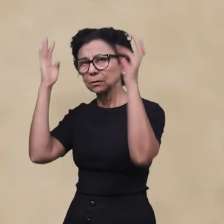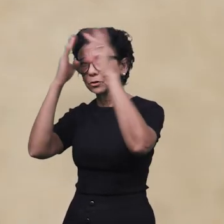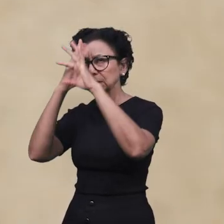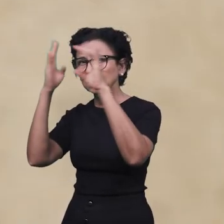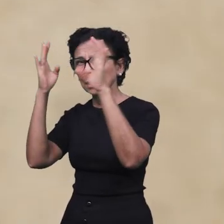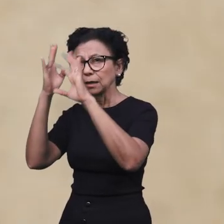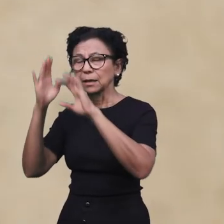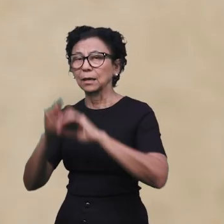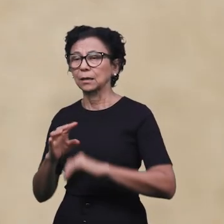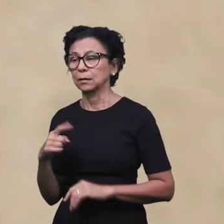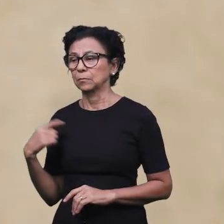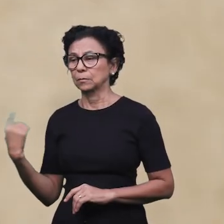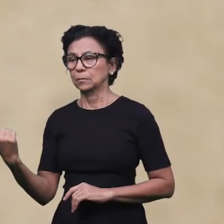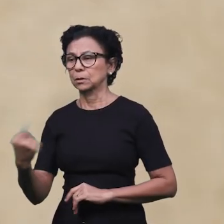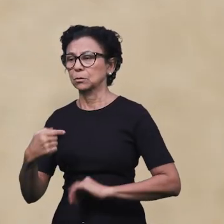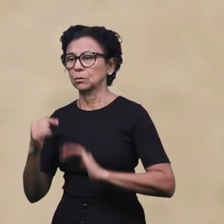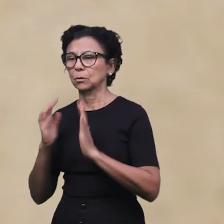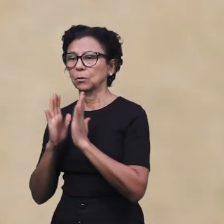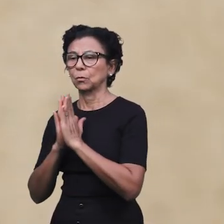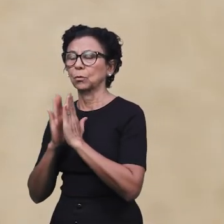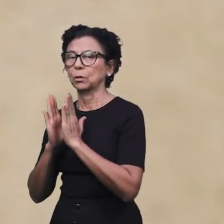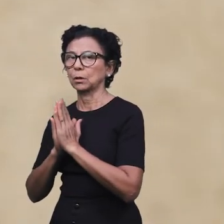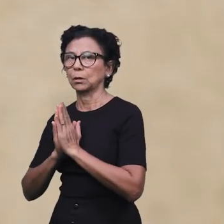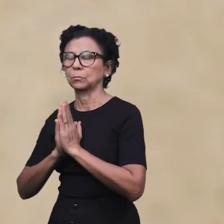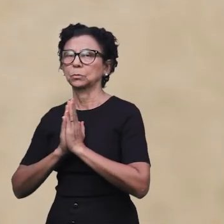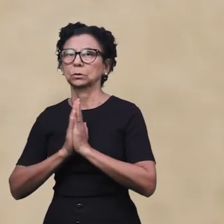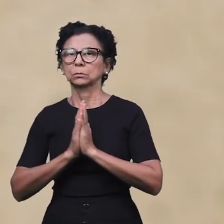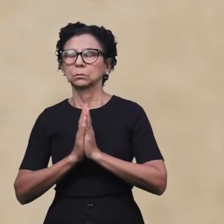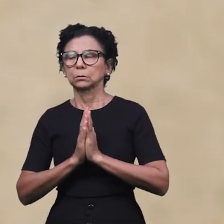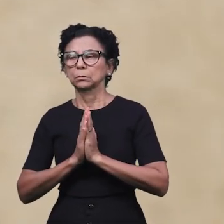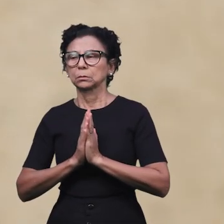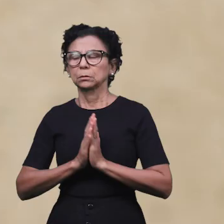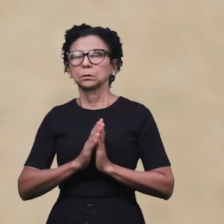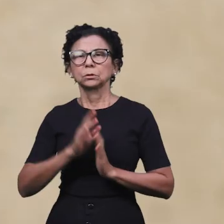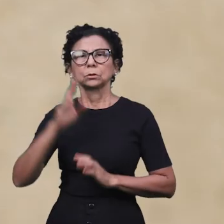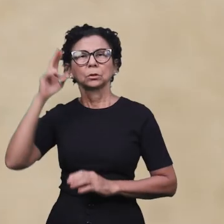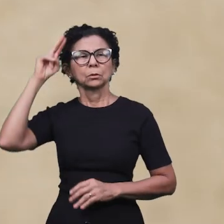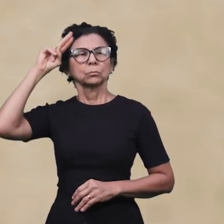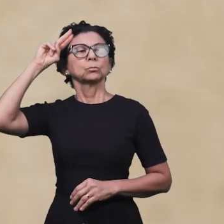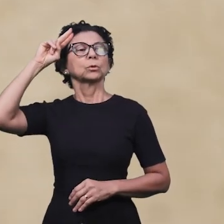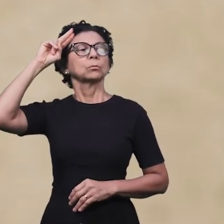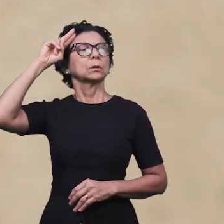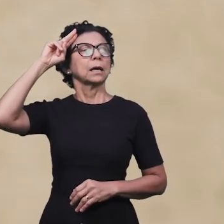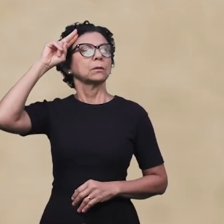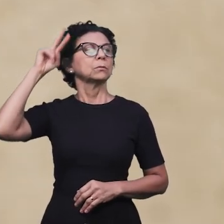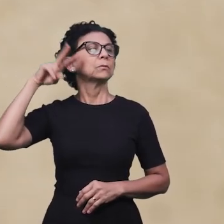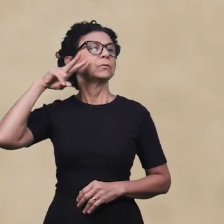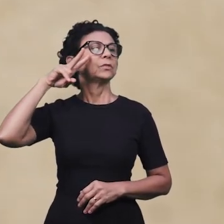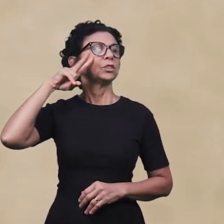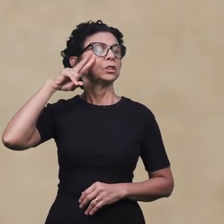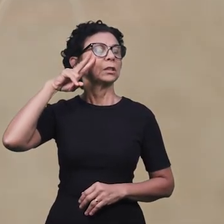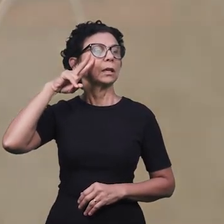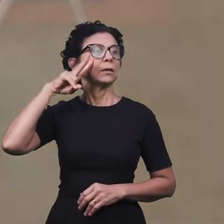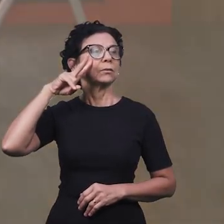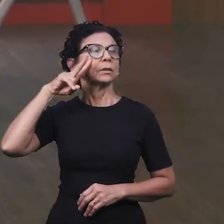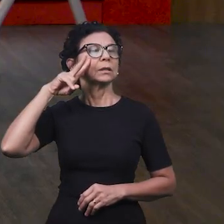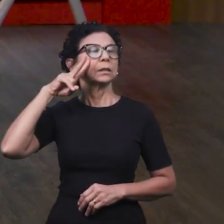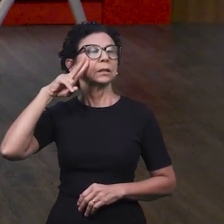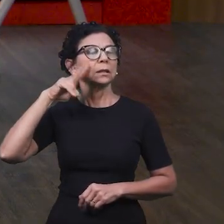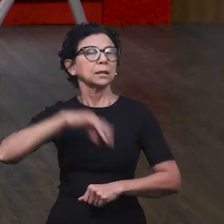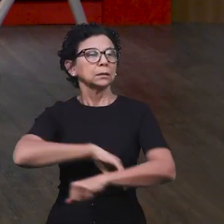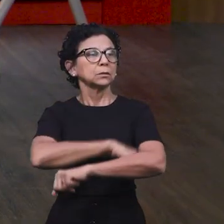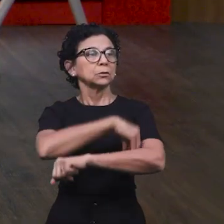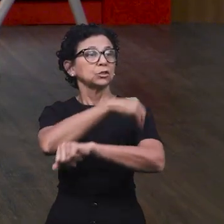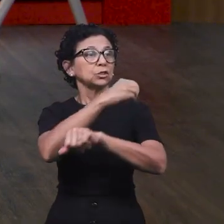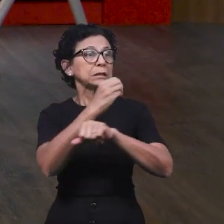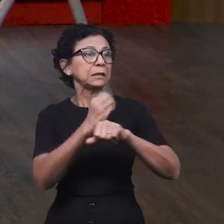ao nosso Deus e pusemos uma guarda contra eles, de dia e de noite, por causa deles. Ou seja, o cenário era todo adverso, eles